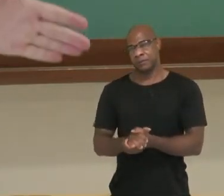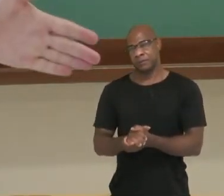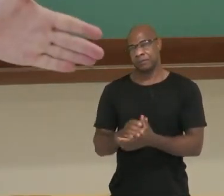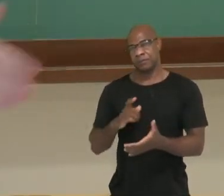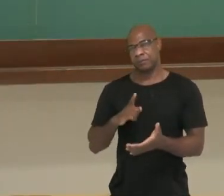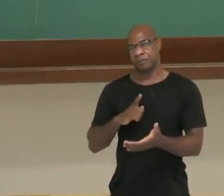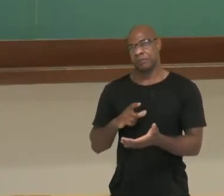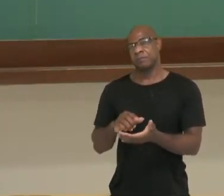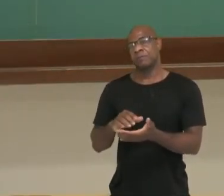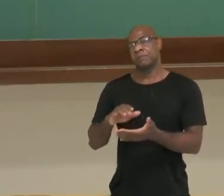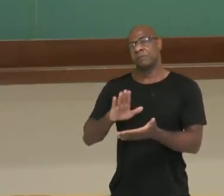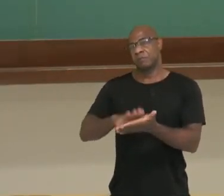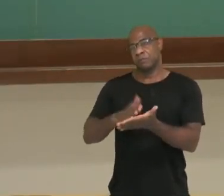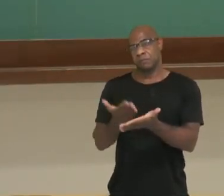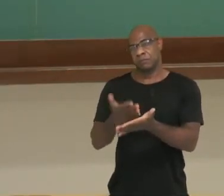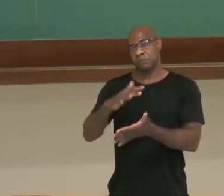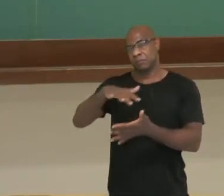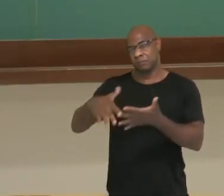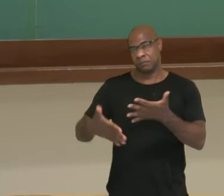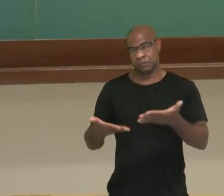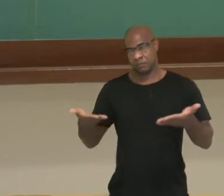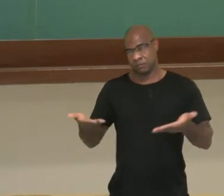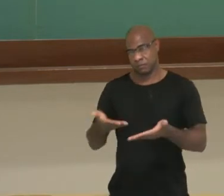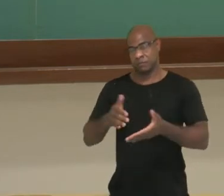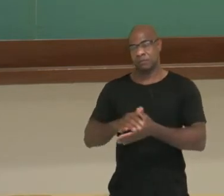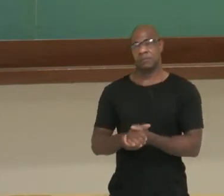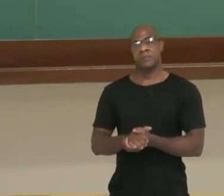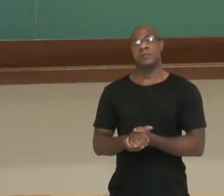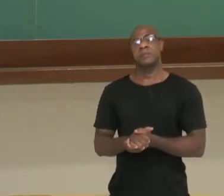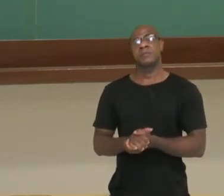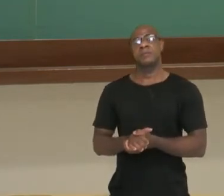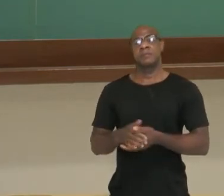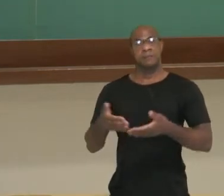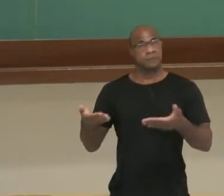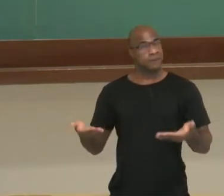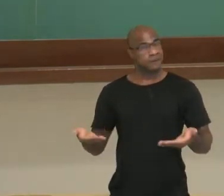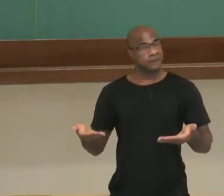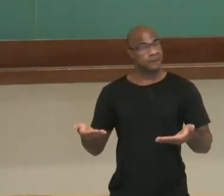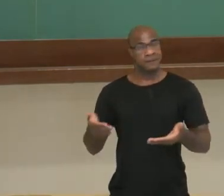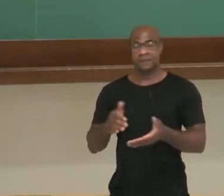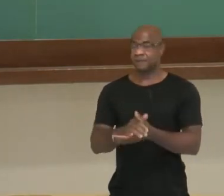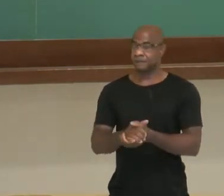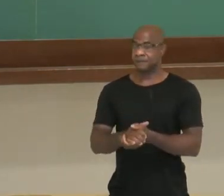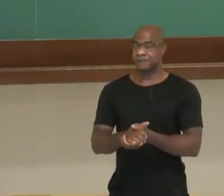o Waldilson, que vai fazer a nossa interpretação de hoje. Então vamos lá, gente. Então é o seguinte, ó.